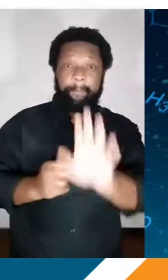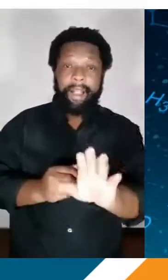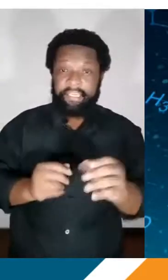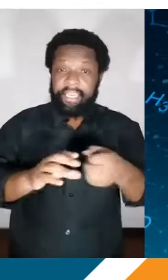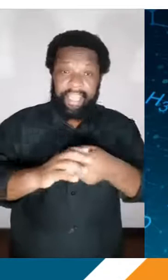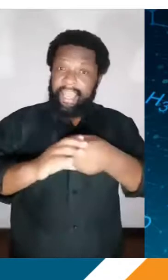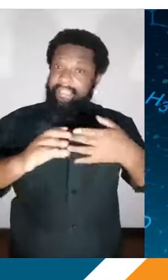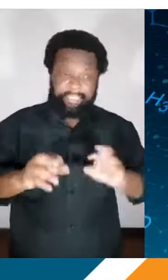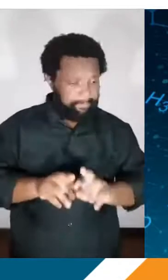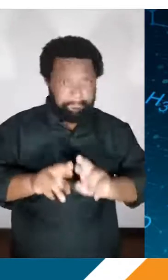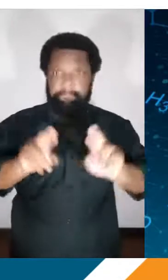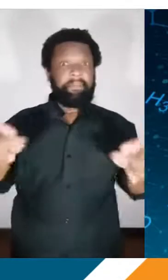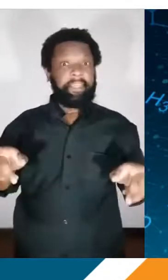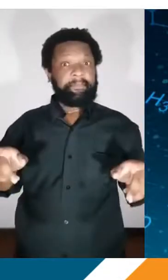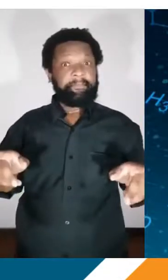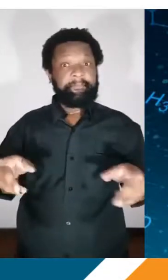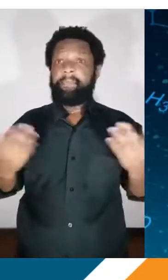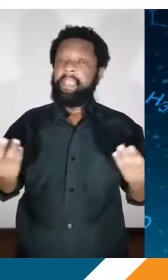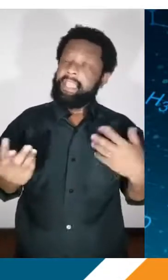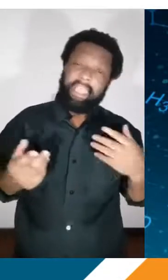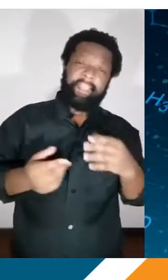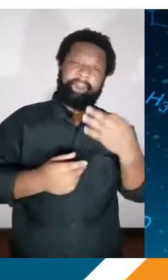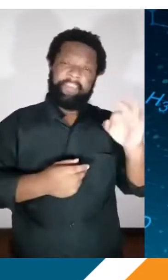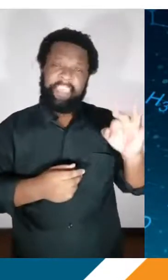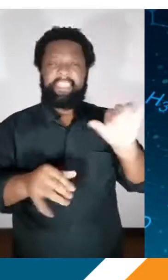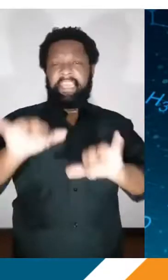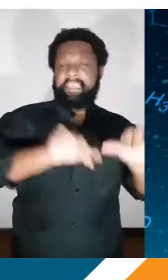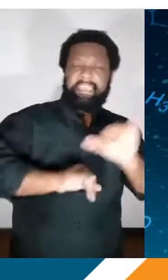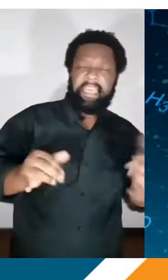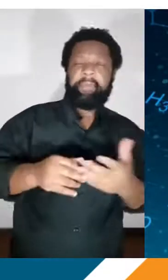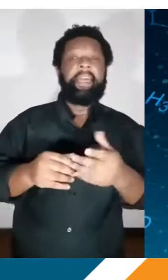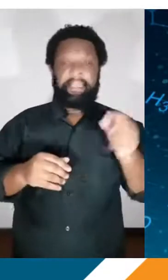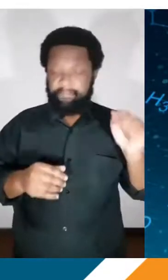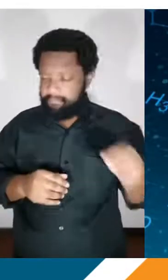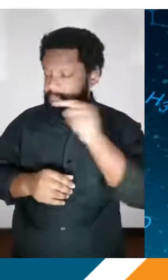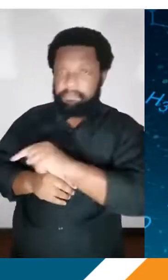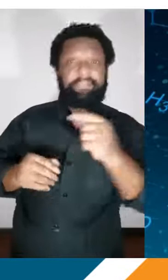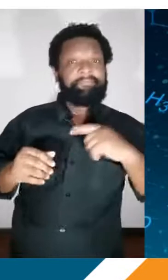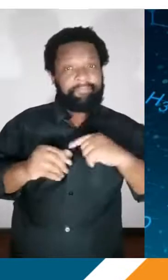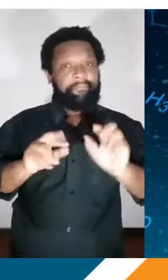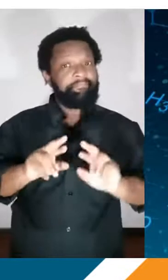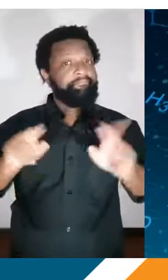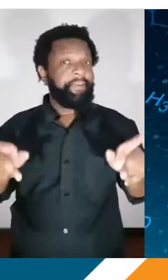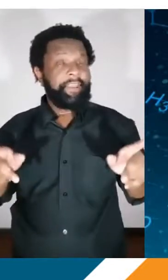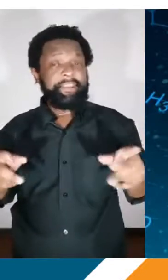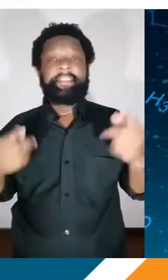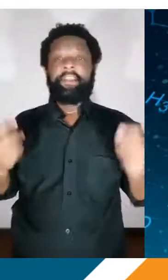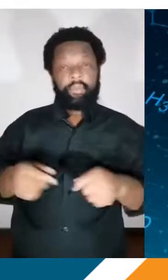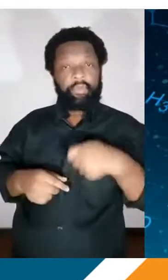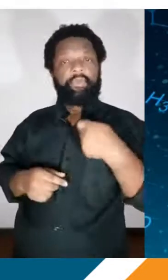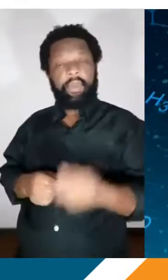têm propriedades totalmente diferentes. Tá bom? Seja propriedades físicas, químicas, então isso há uma diferença, há um